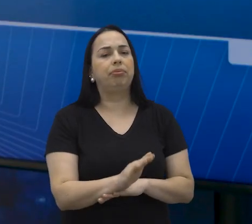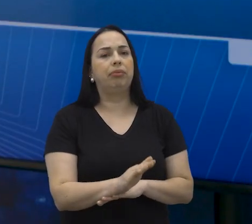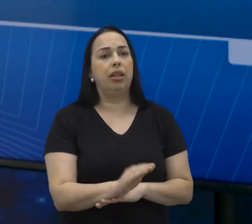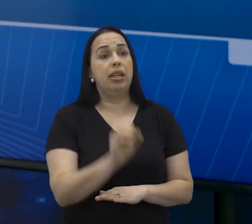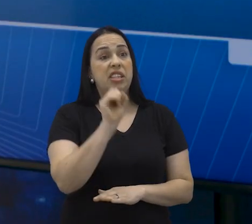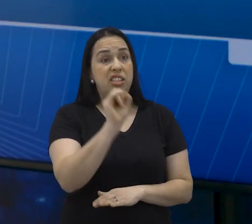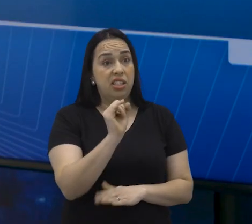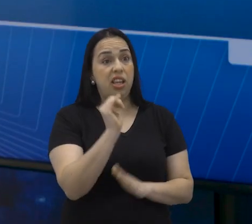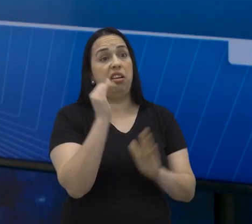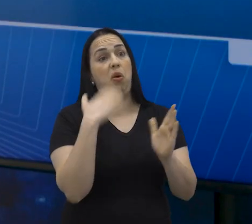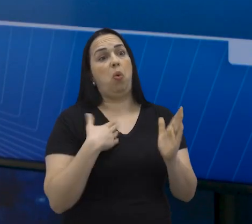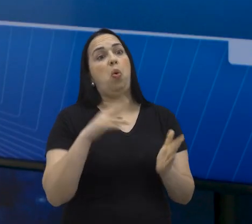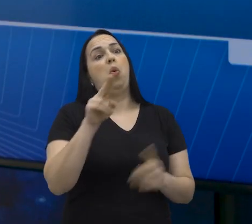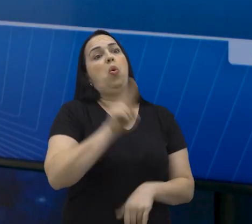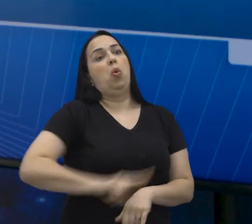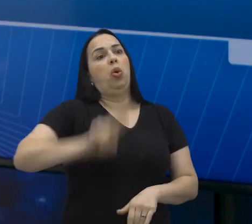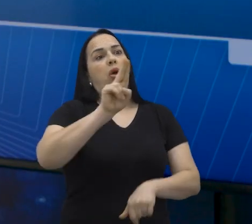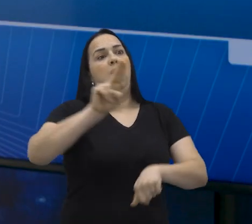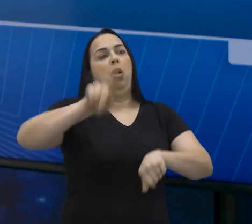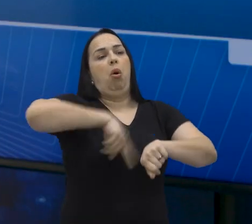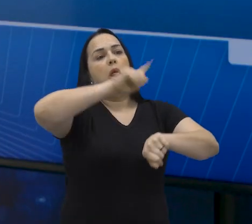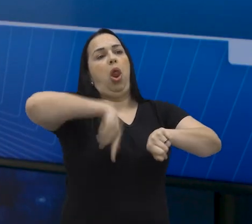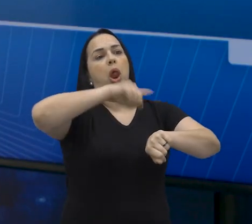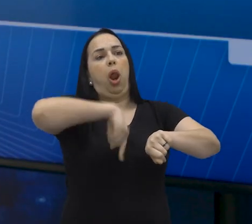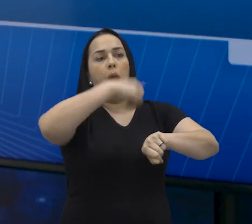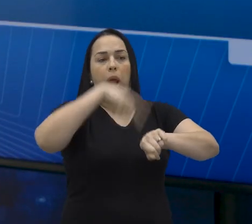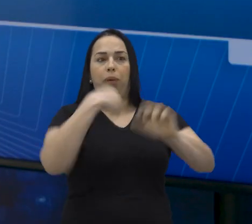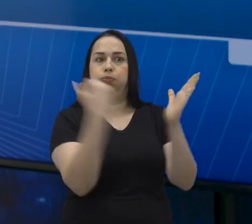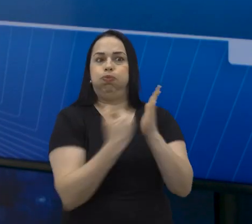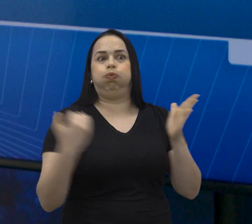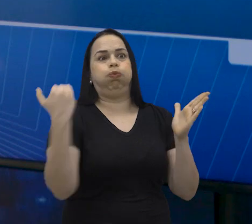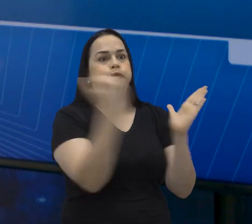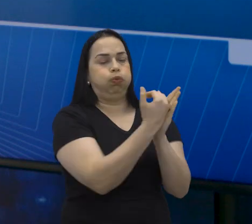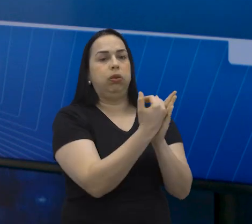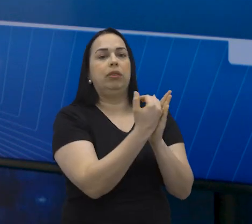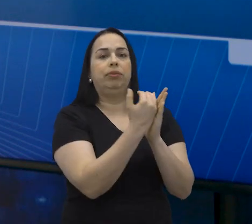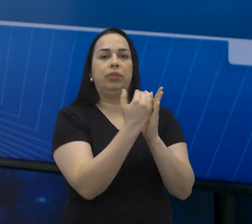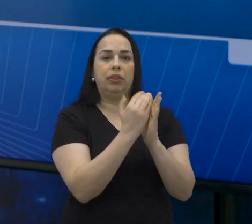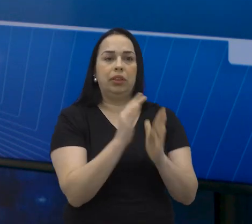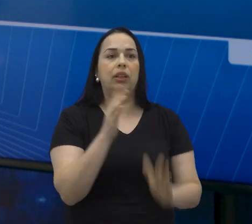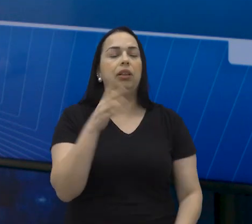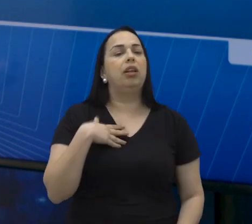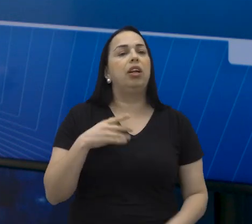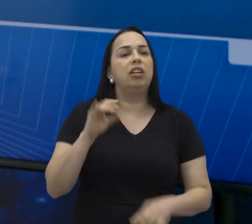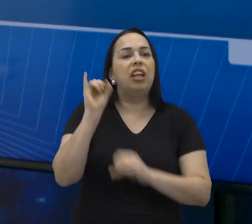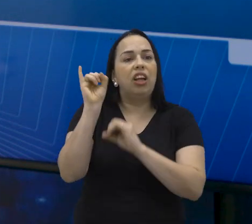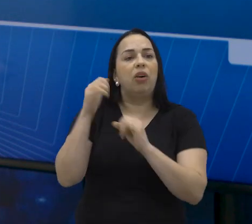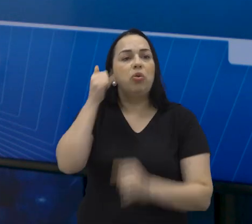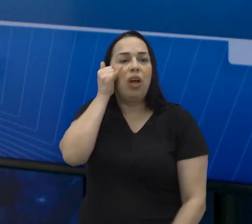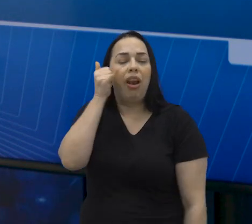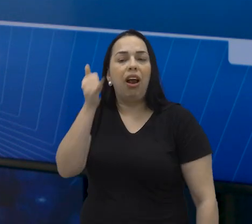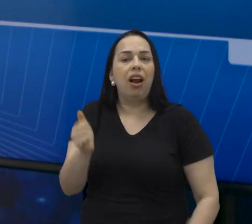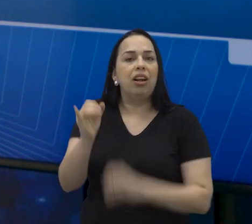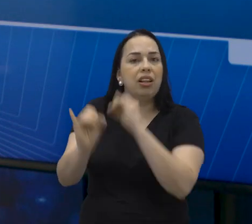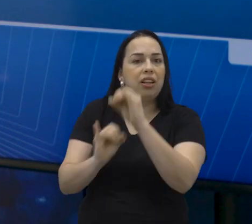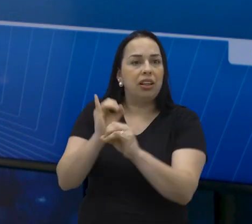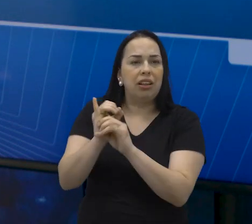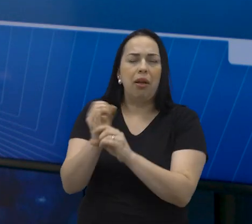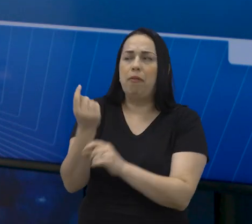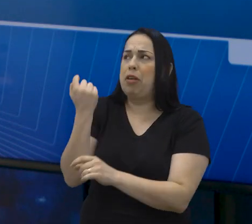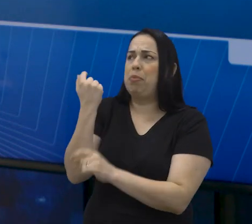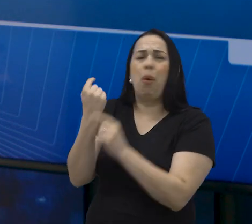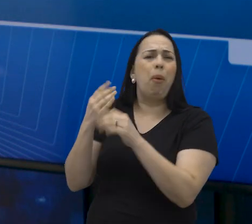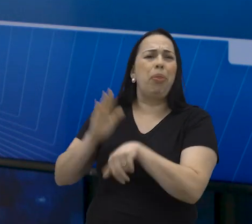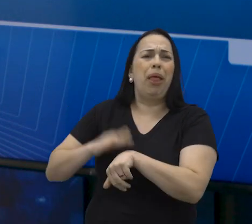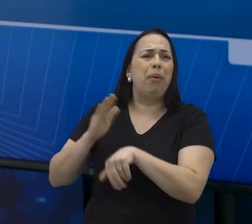há o exagero, o exagero do uso. O celular é algo que nós temos aí em mãos com a internet há poucas